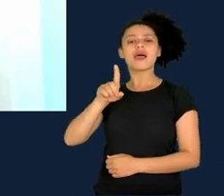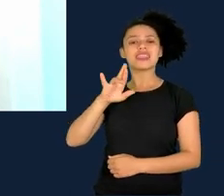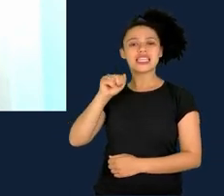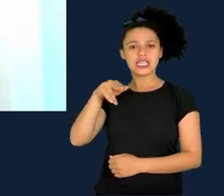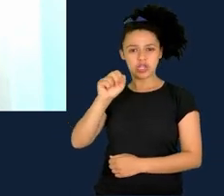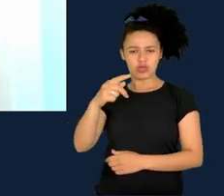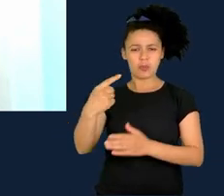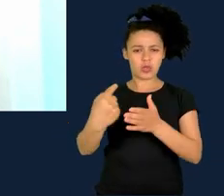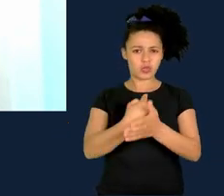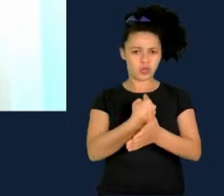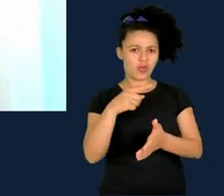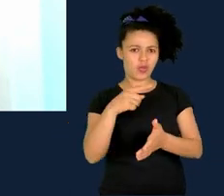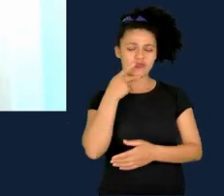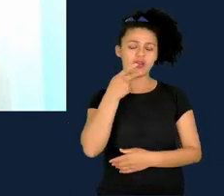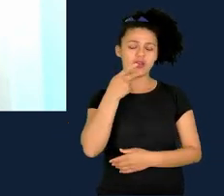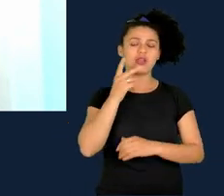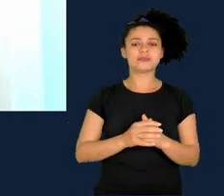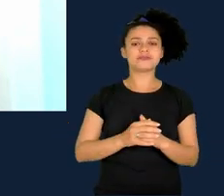sobre